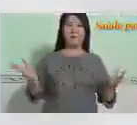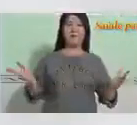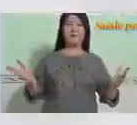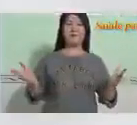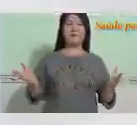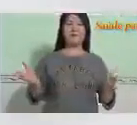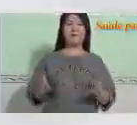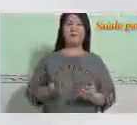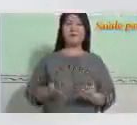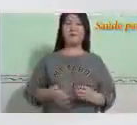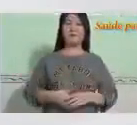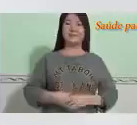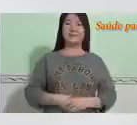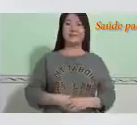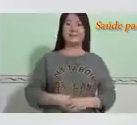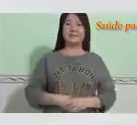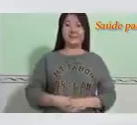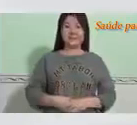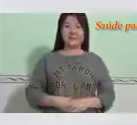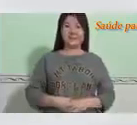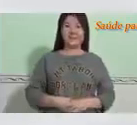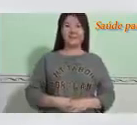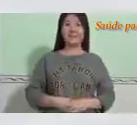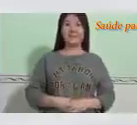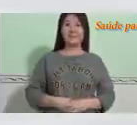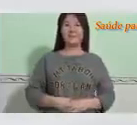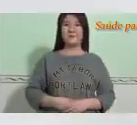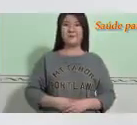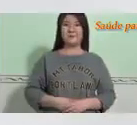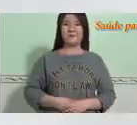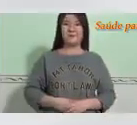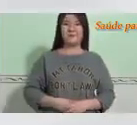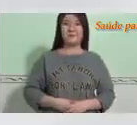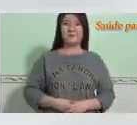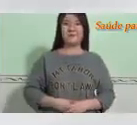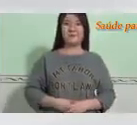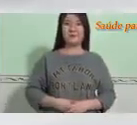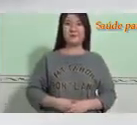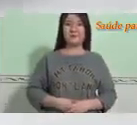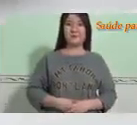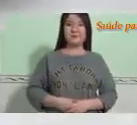organismo destes peixes, assim como poderá ser eficiente no organismo humano.